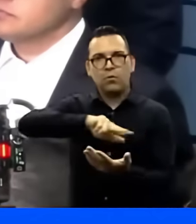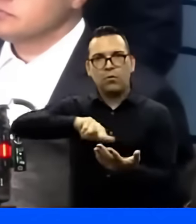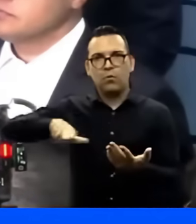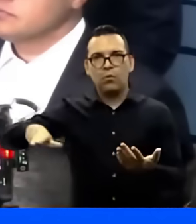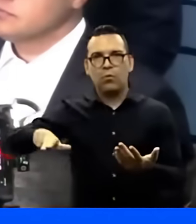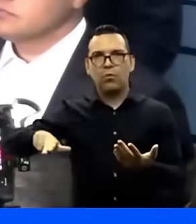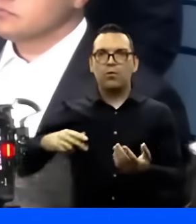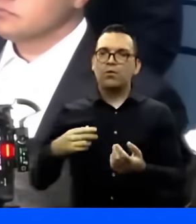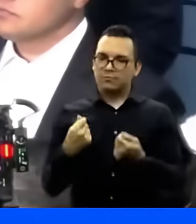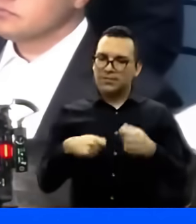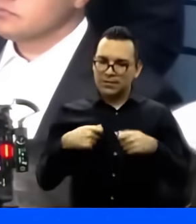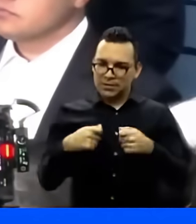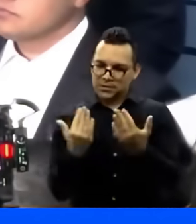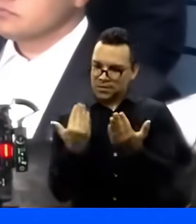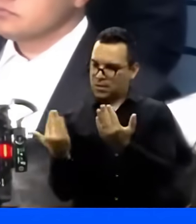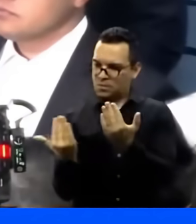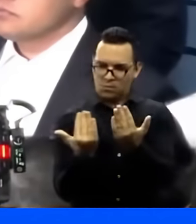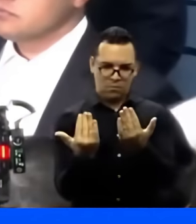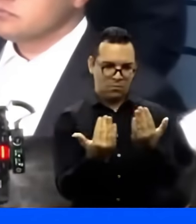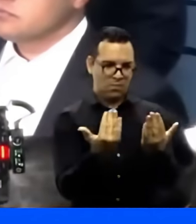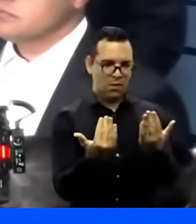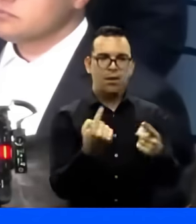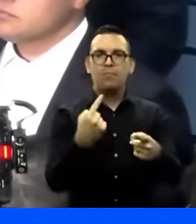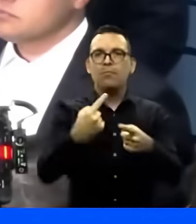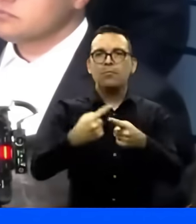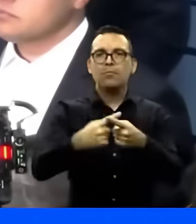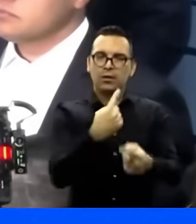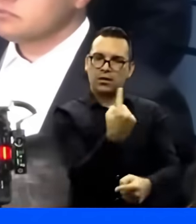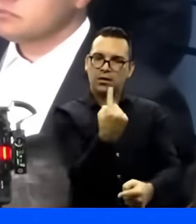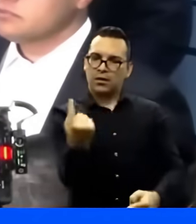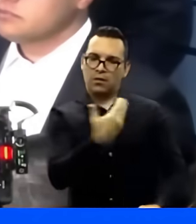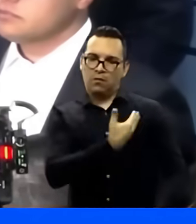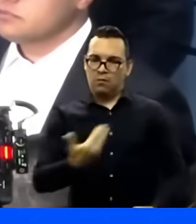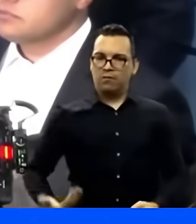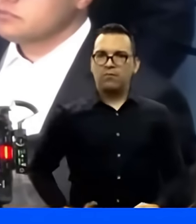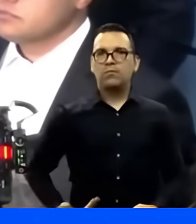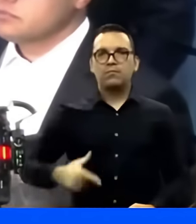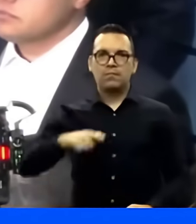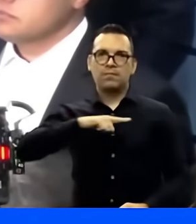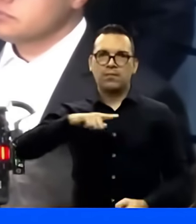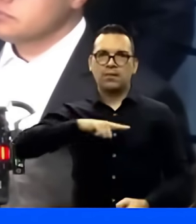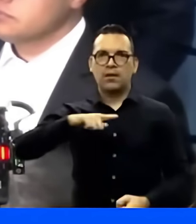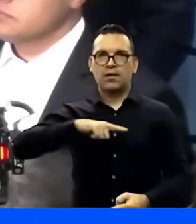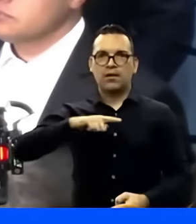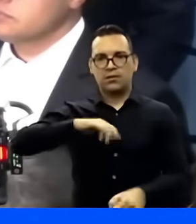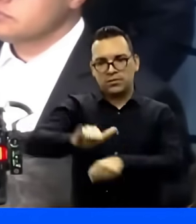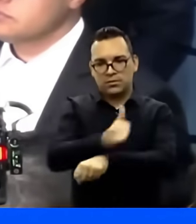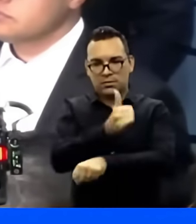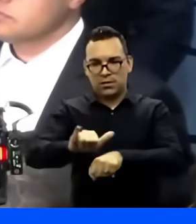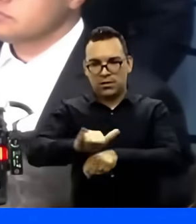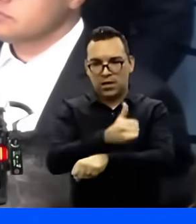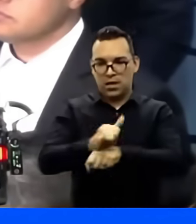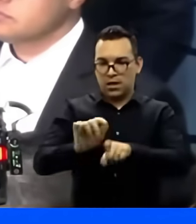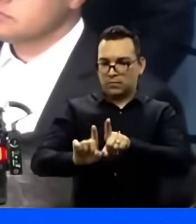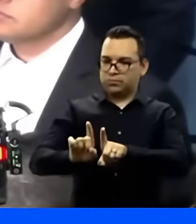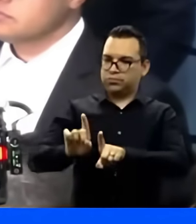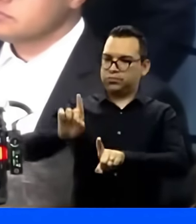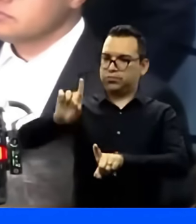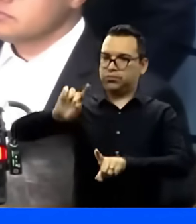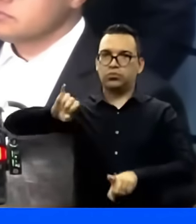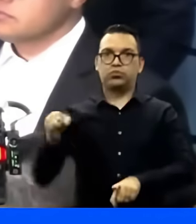superávit, cada governo tem uma maneira de ver, mas para que nós não possamos gerar inflação e juros